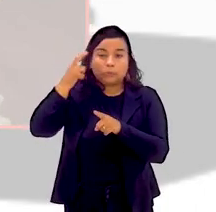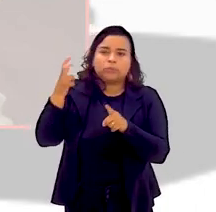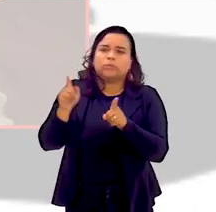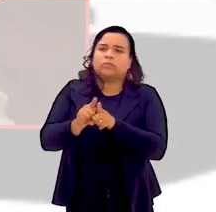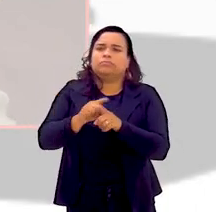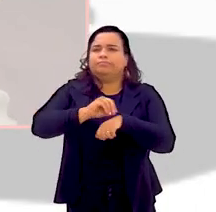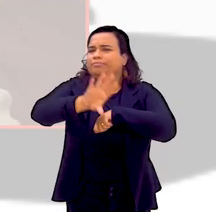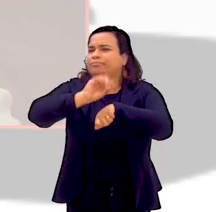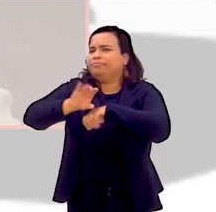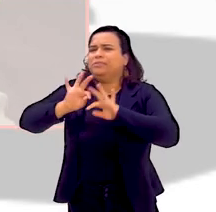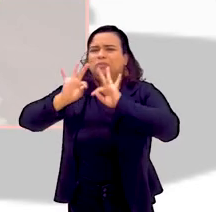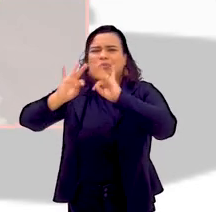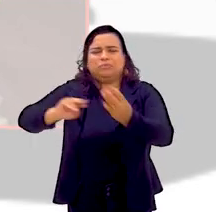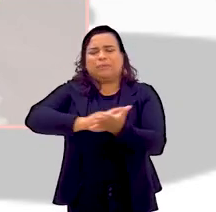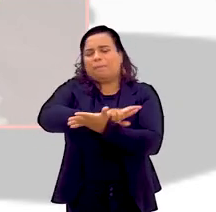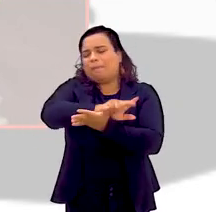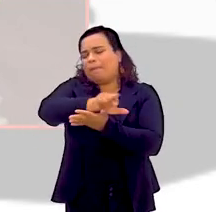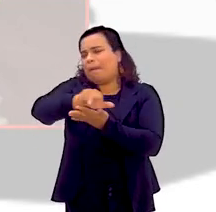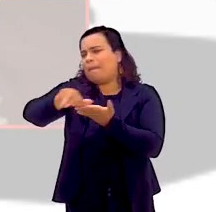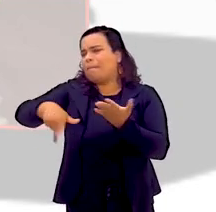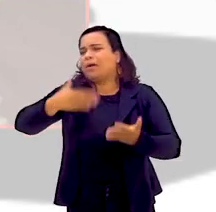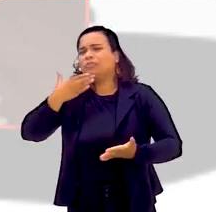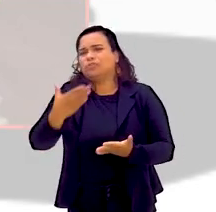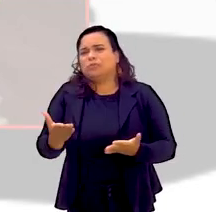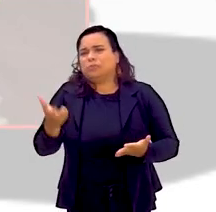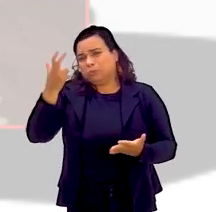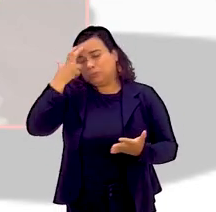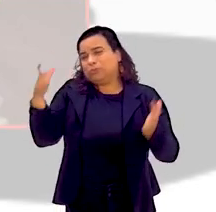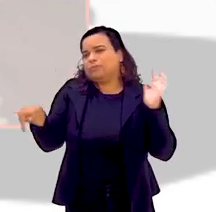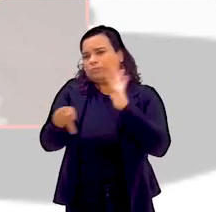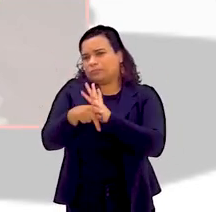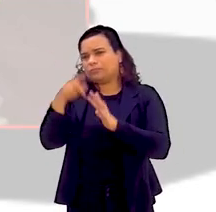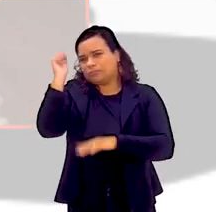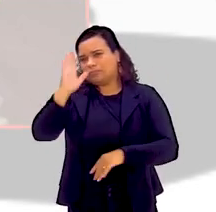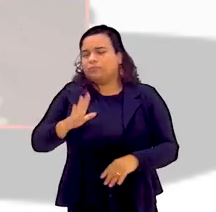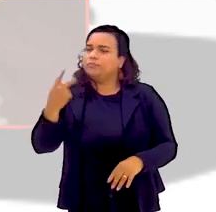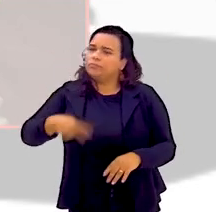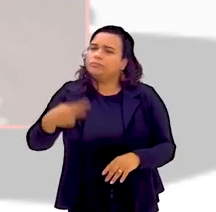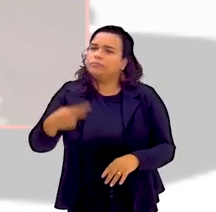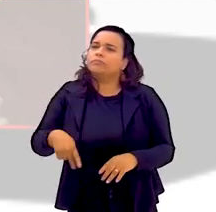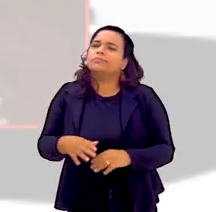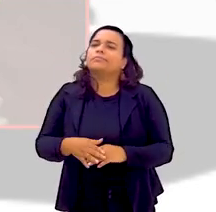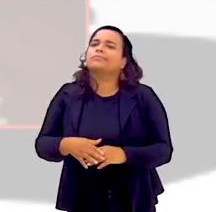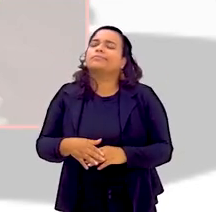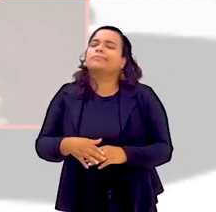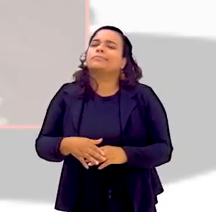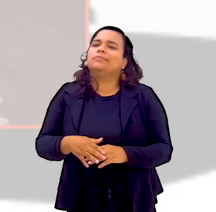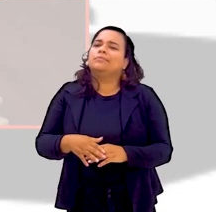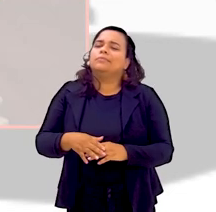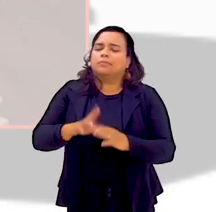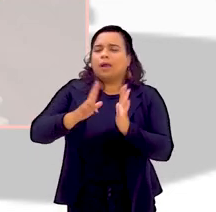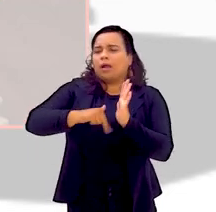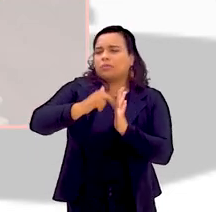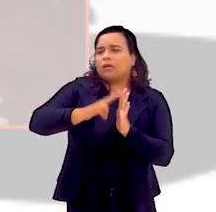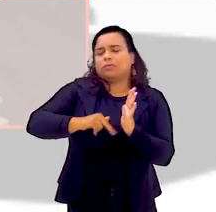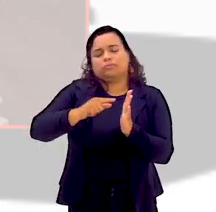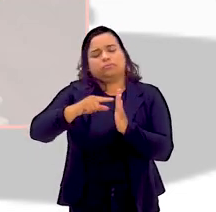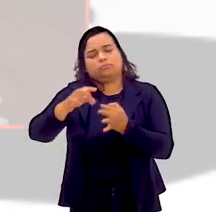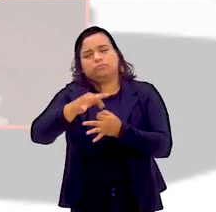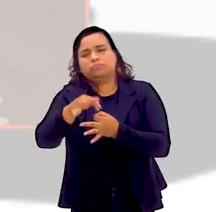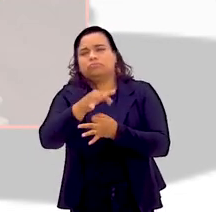seu mais variado amplitude da sua cultura brasileira, no seu artesanato, nas